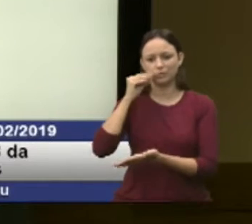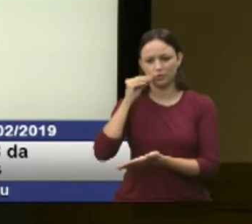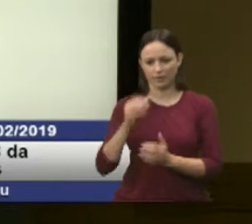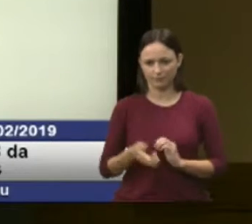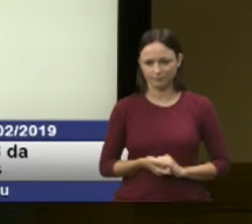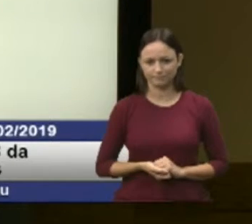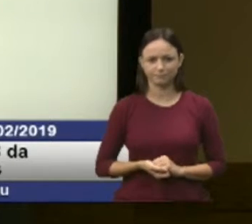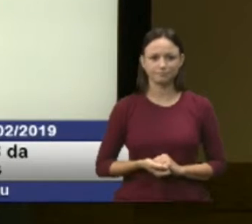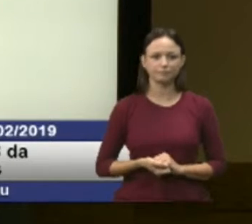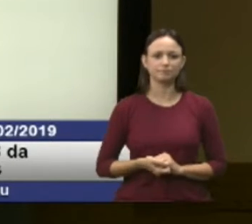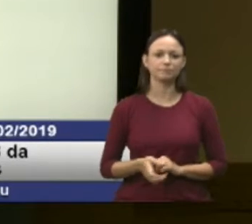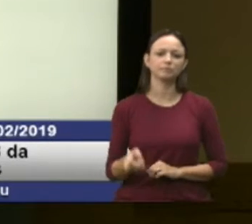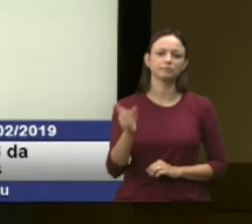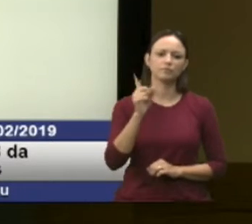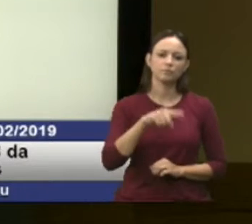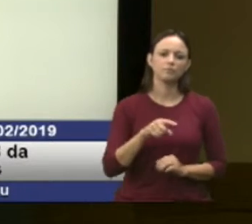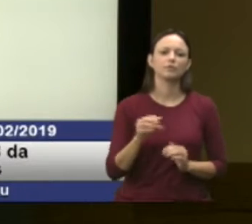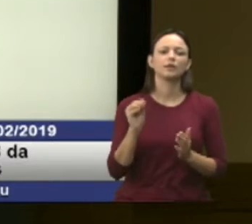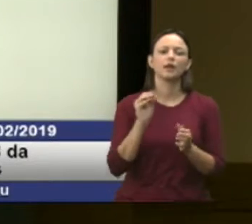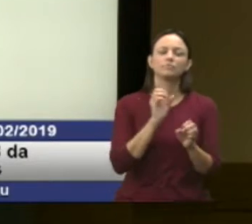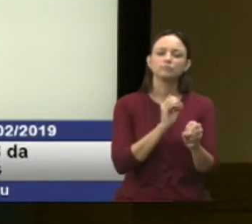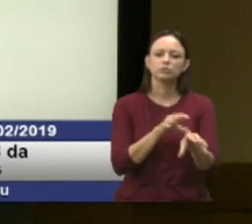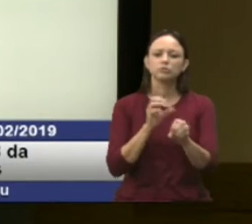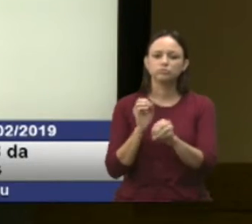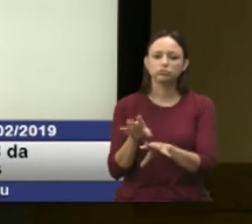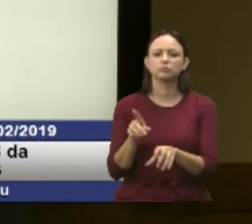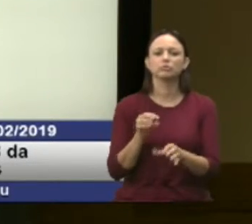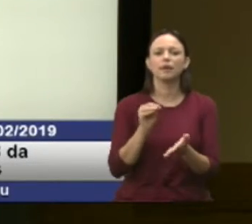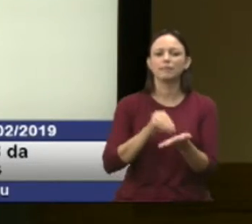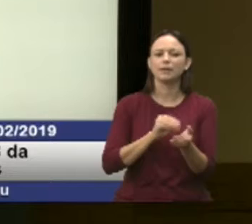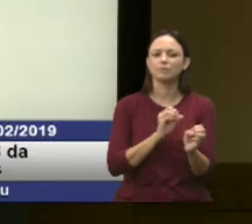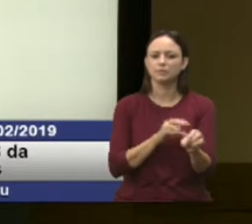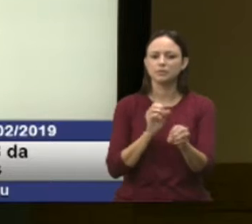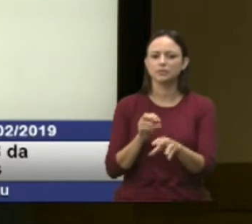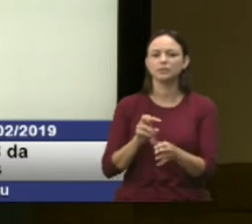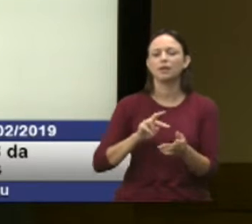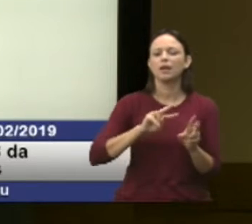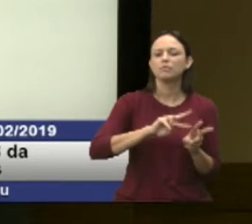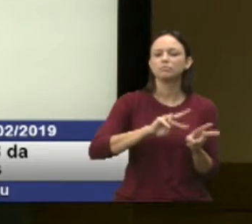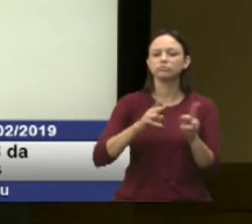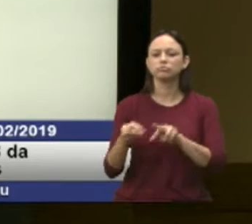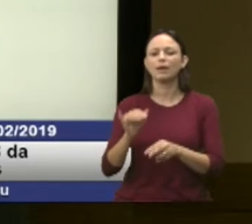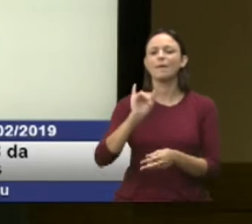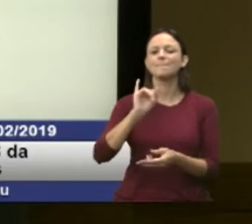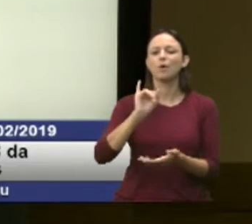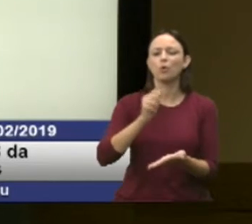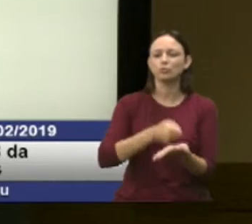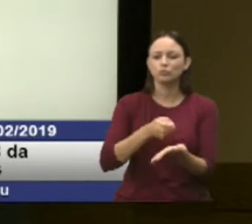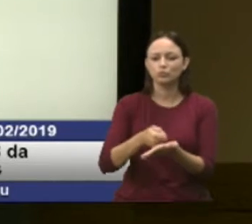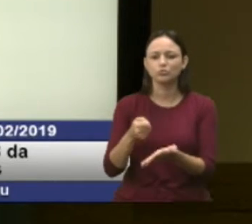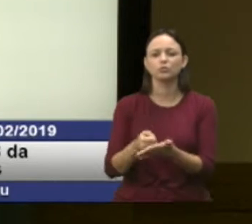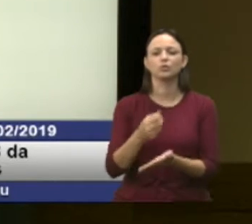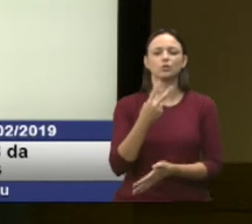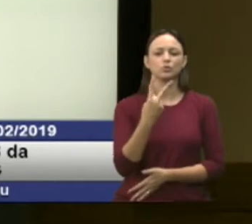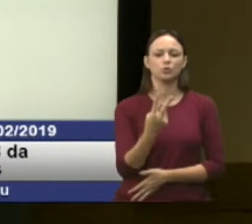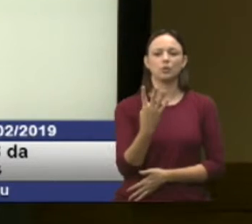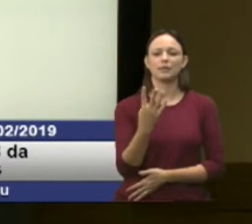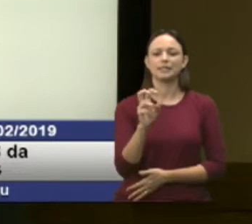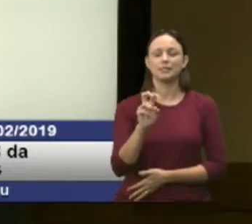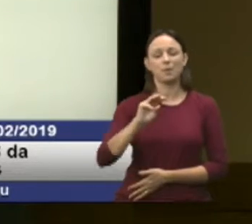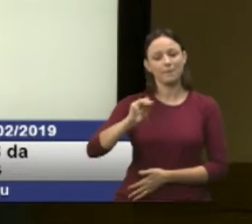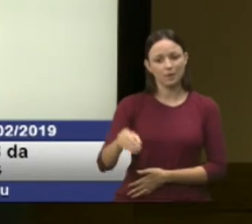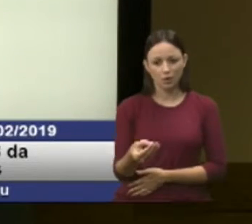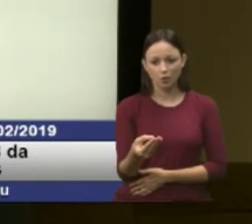A aplicação do ensino também, a transferência de impostos, 245